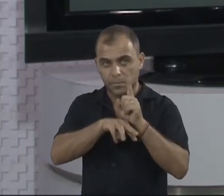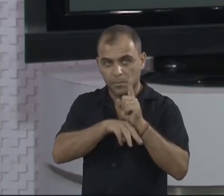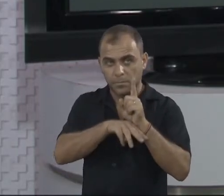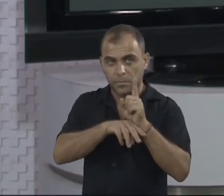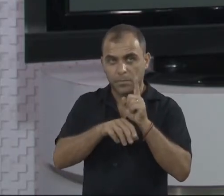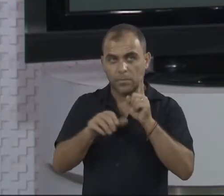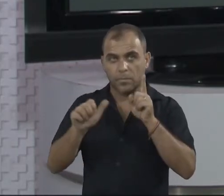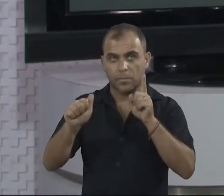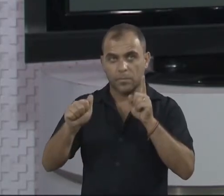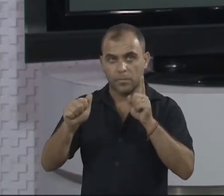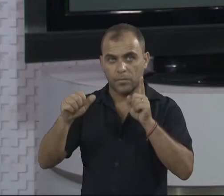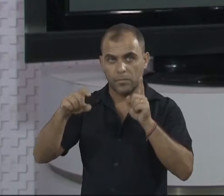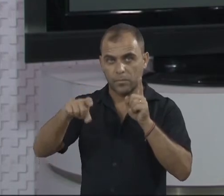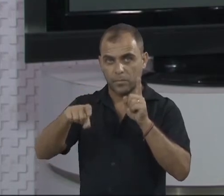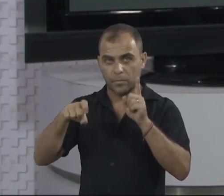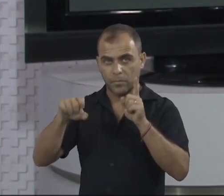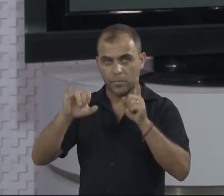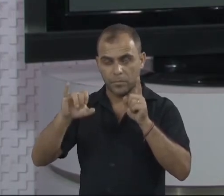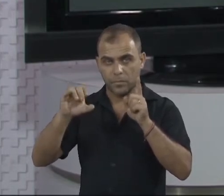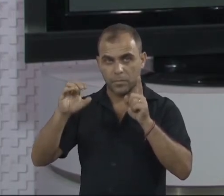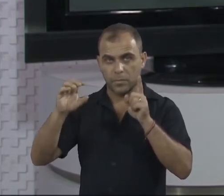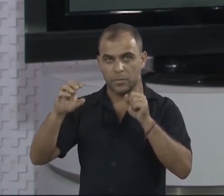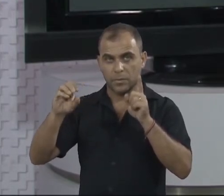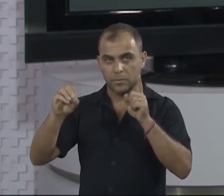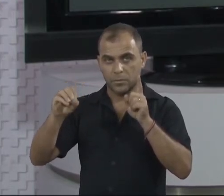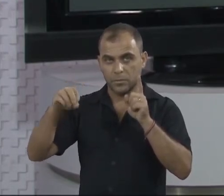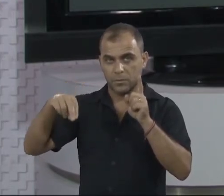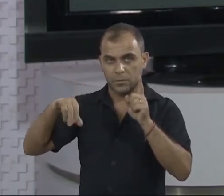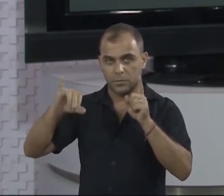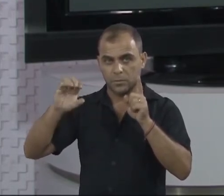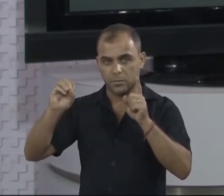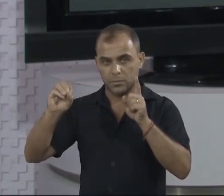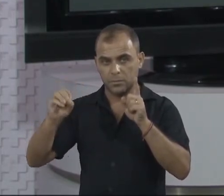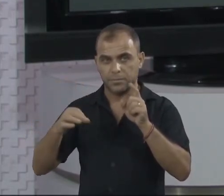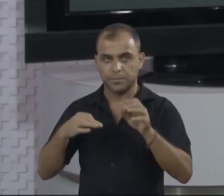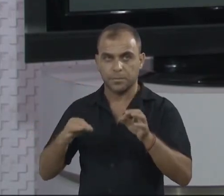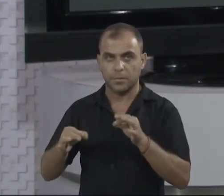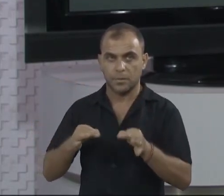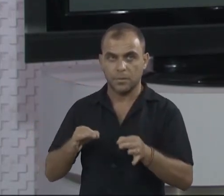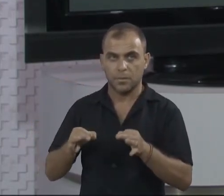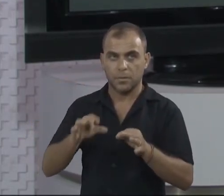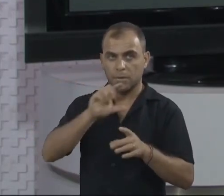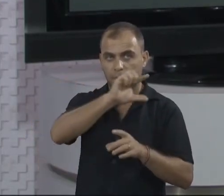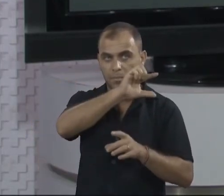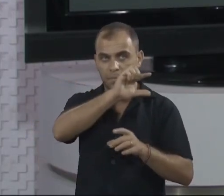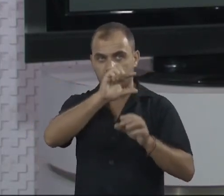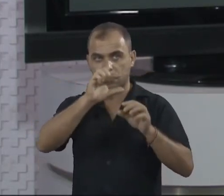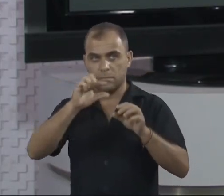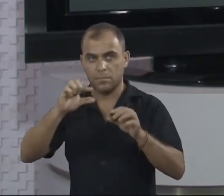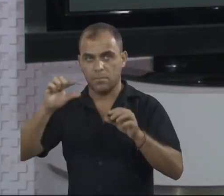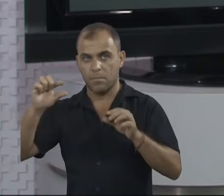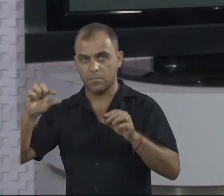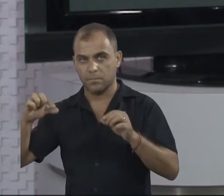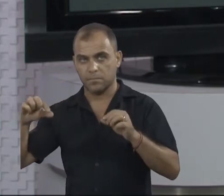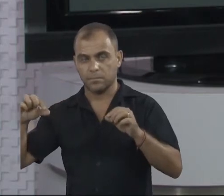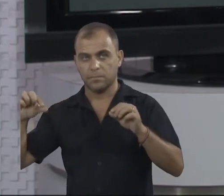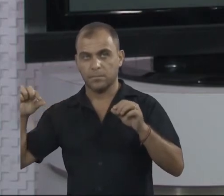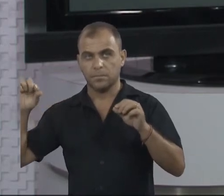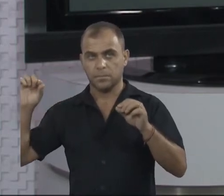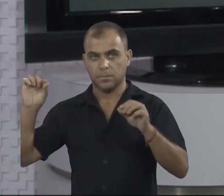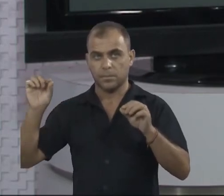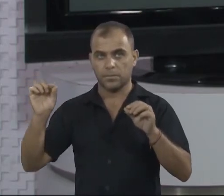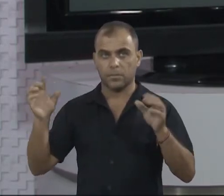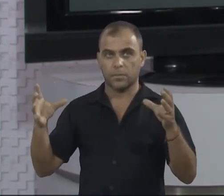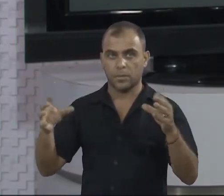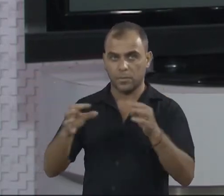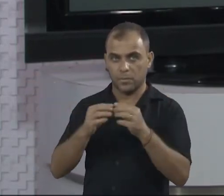Bom, e como que funciona? Então, a gente tem o neurônio aqui, ó, começando os dendritos, o corpo celular, o axônio